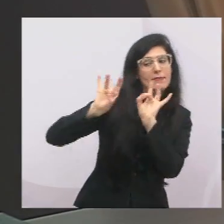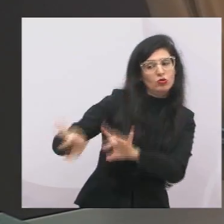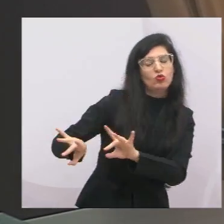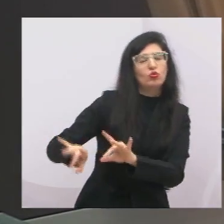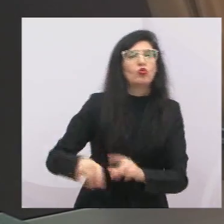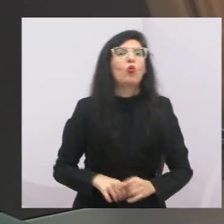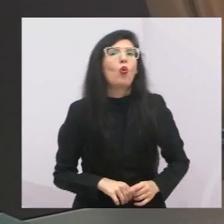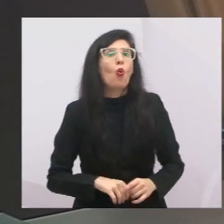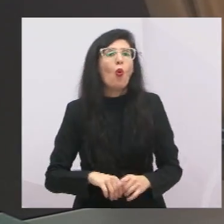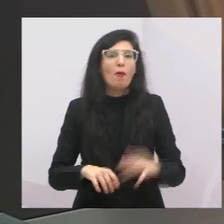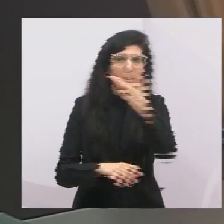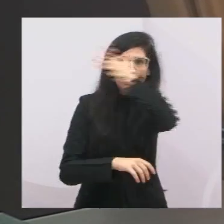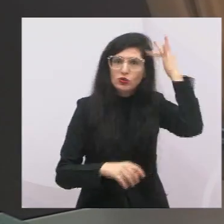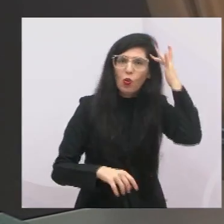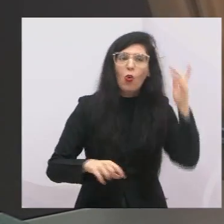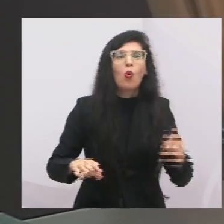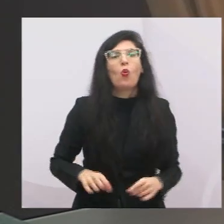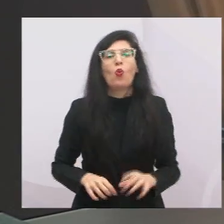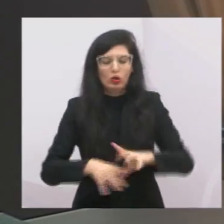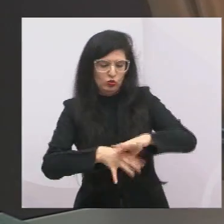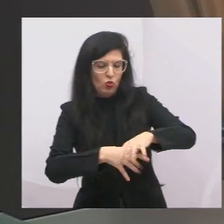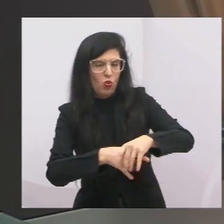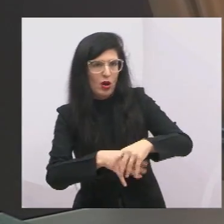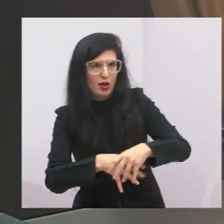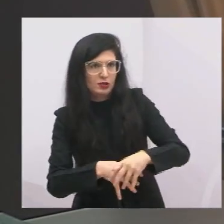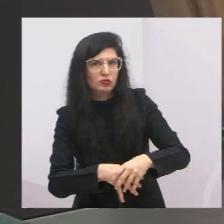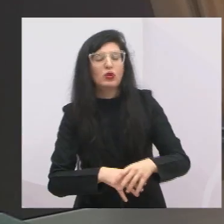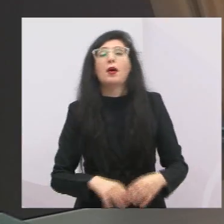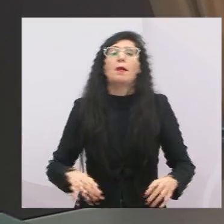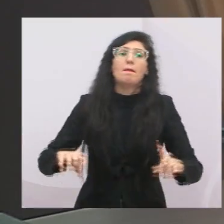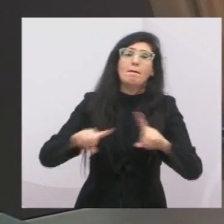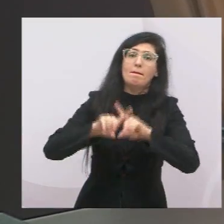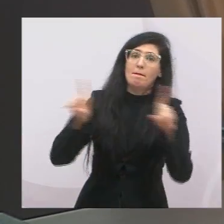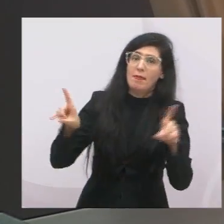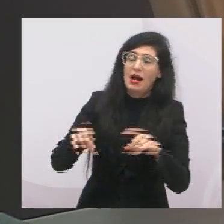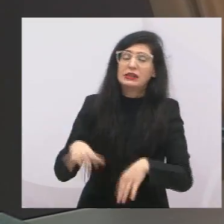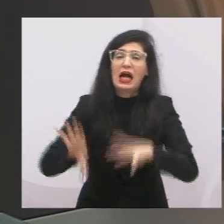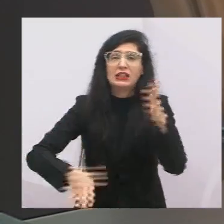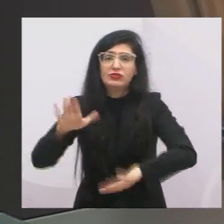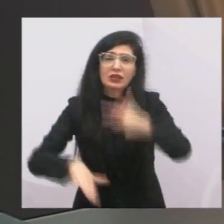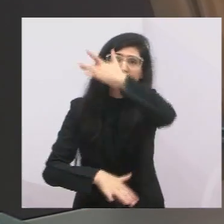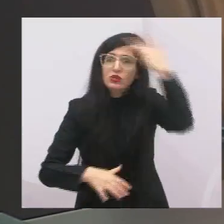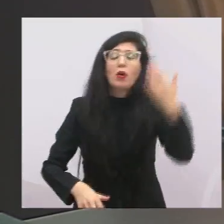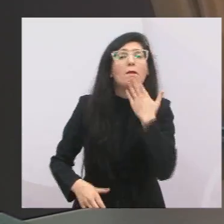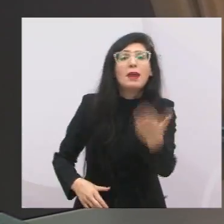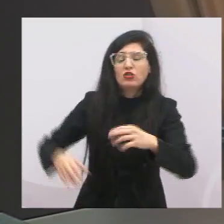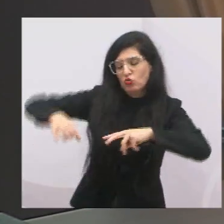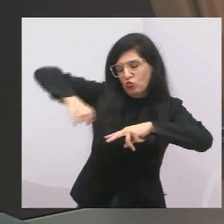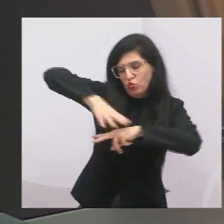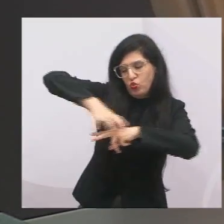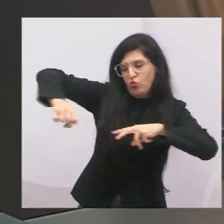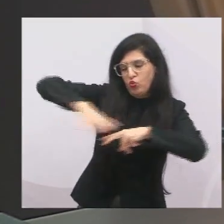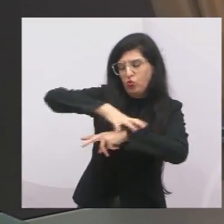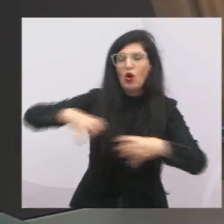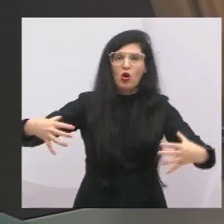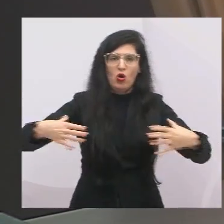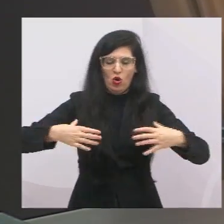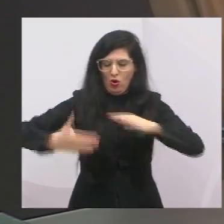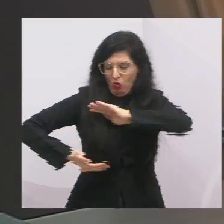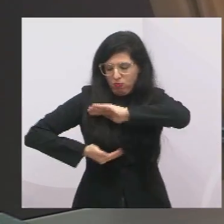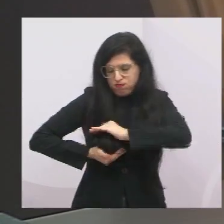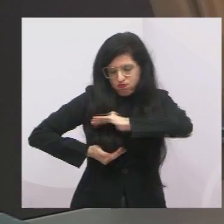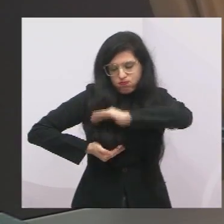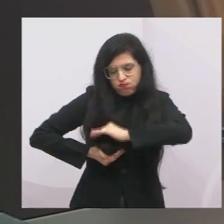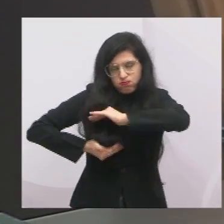consideração. Mas o que elas estão colocando é verdade. Às vezes você solicita um ultrassom, uma mamografia, um outro exame